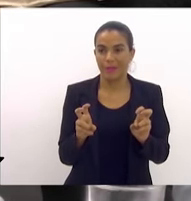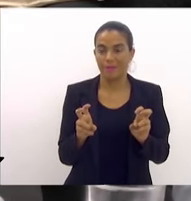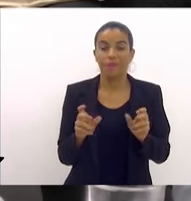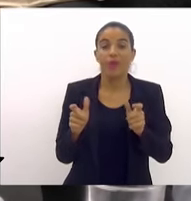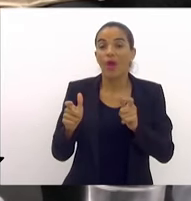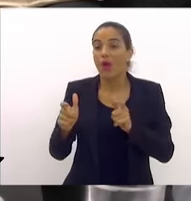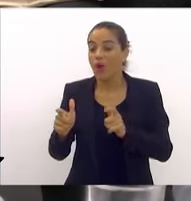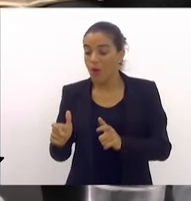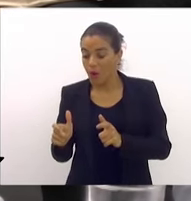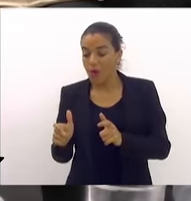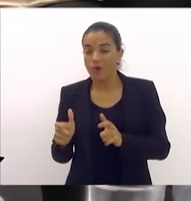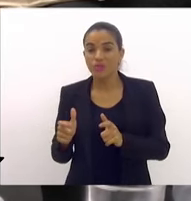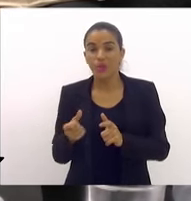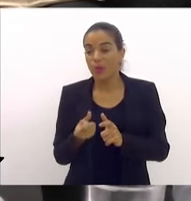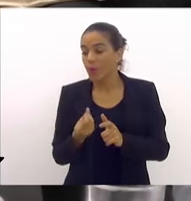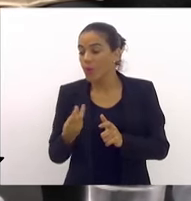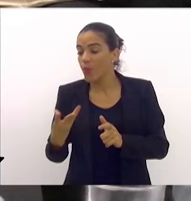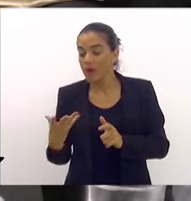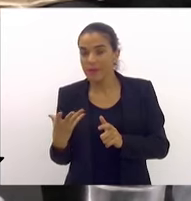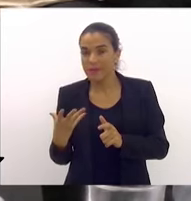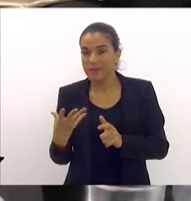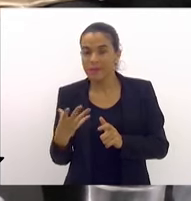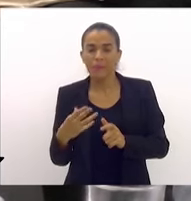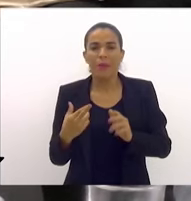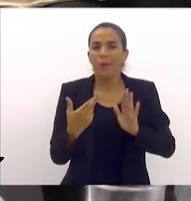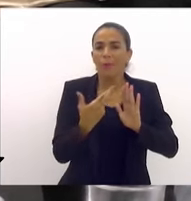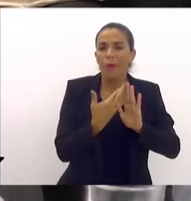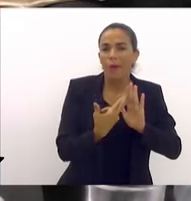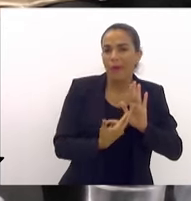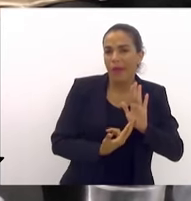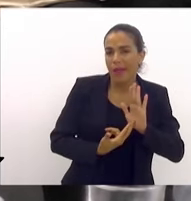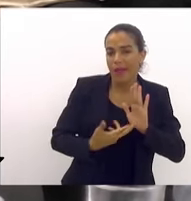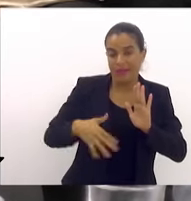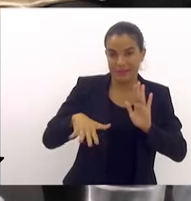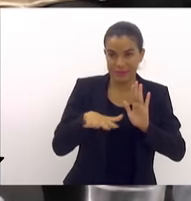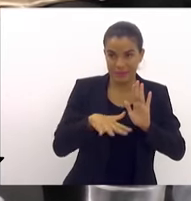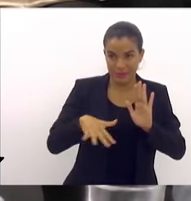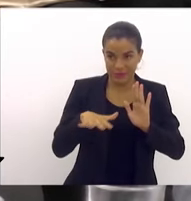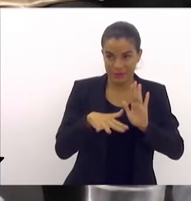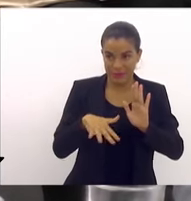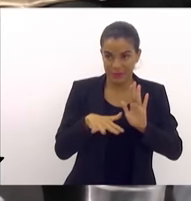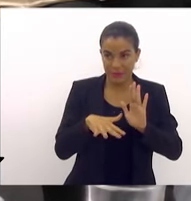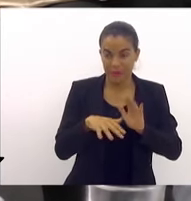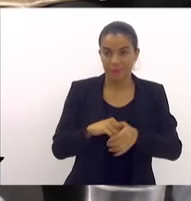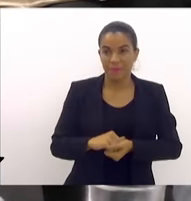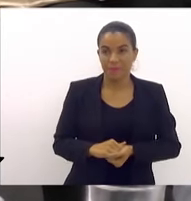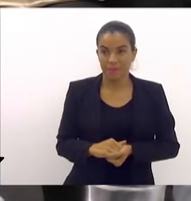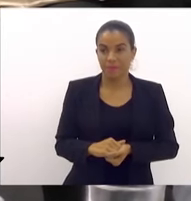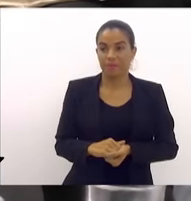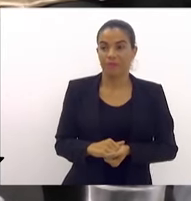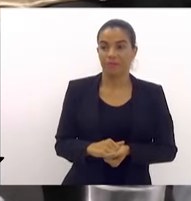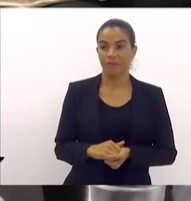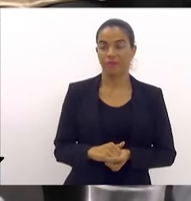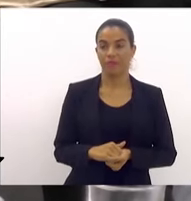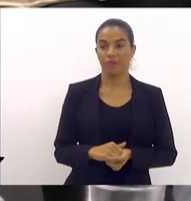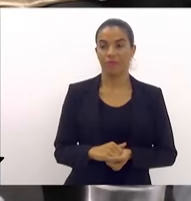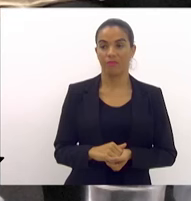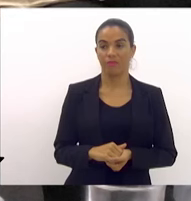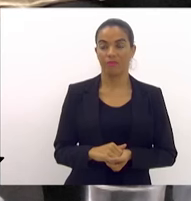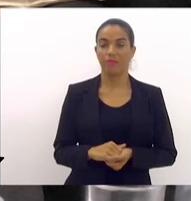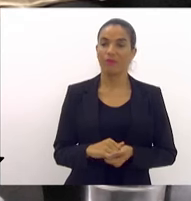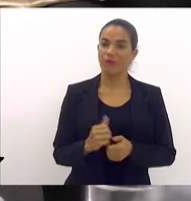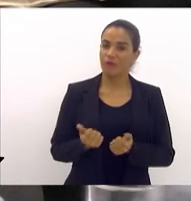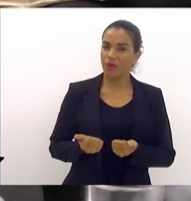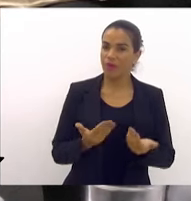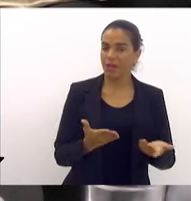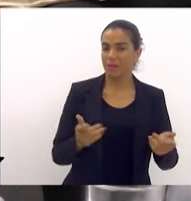onde, em que quantidade, em que critério, em que circunstâncias, foi dada a